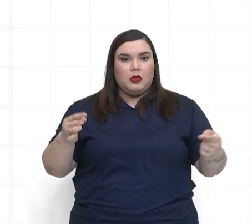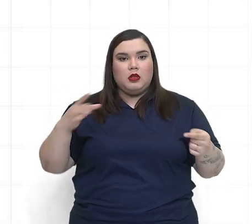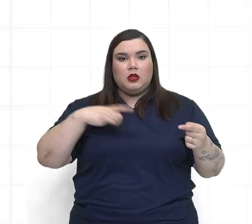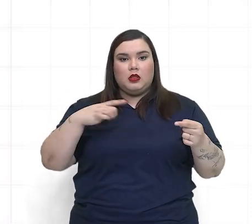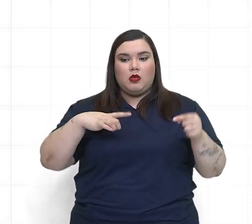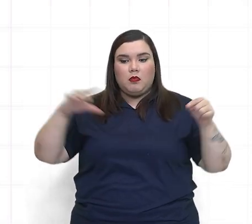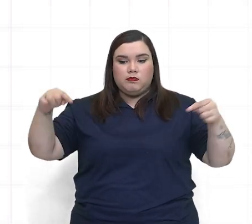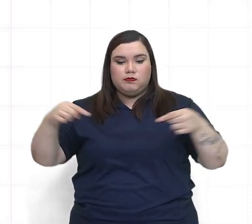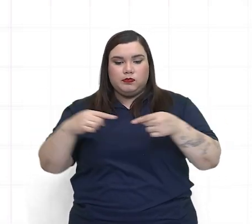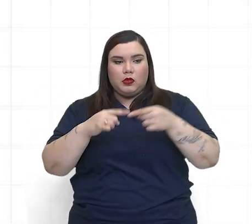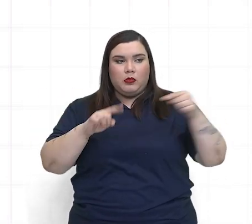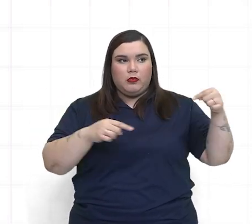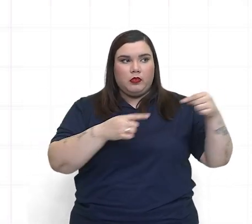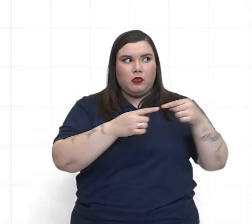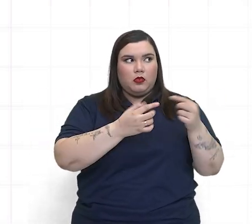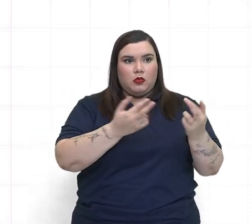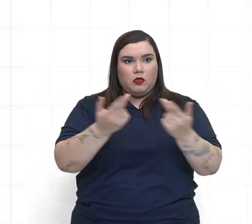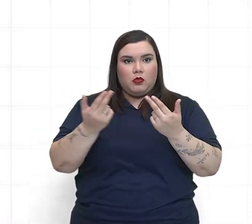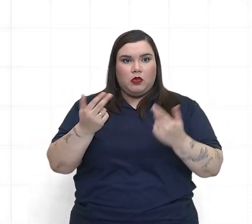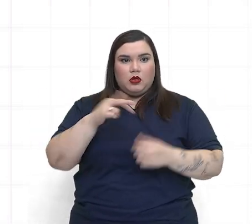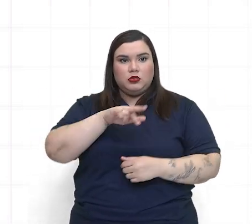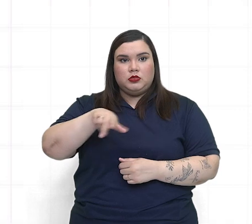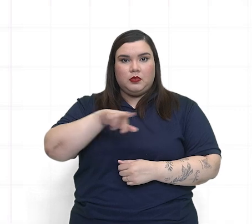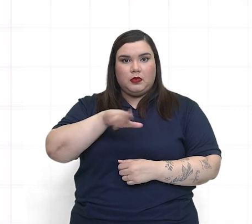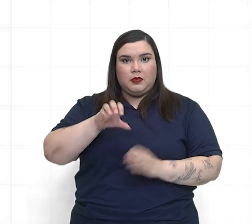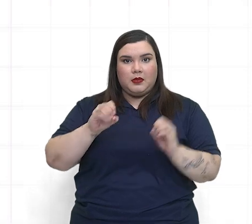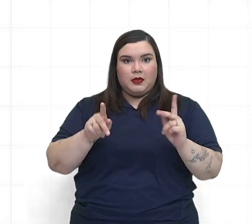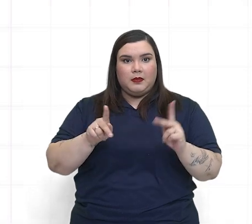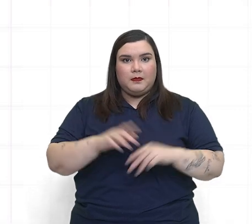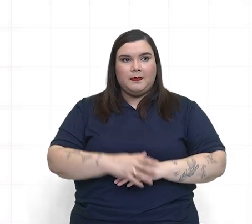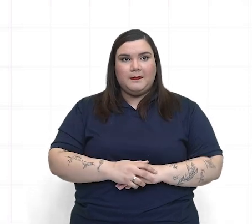dois vértices não consecutivos, beleza?